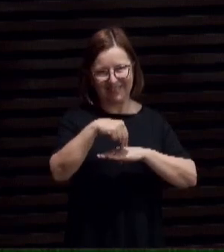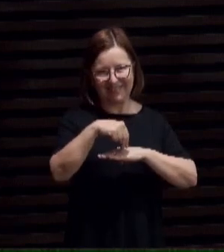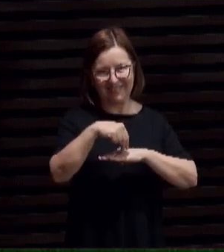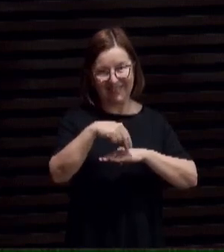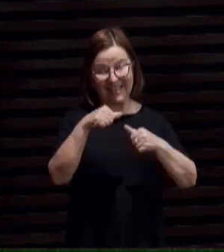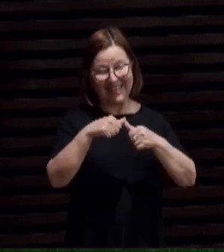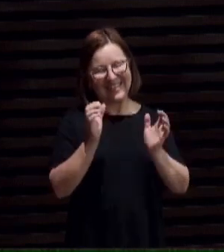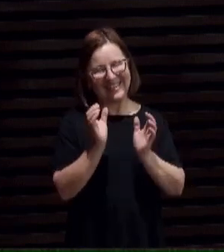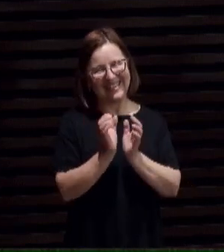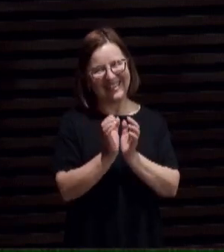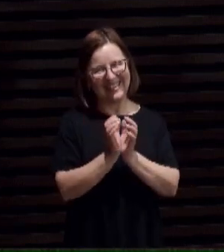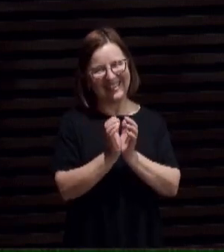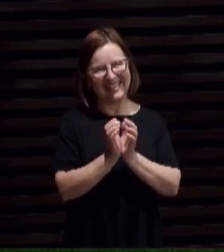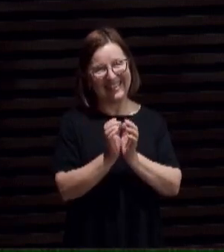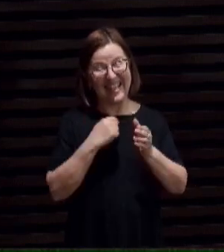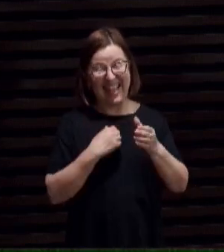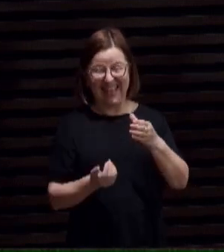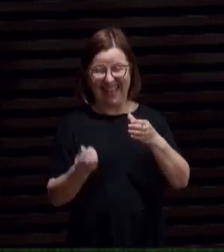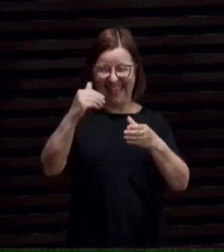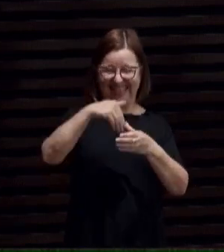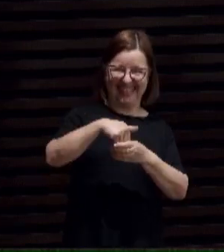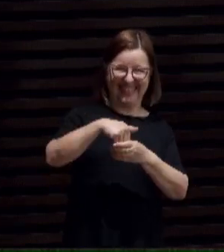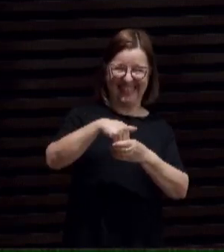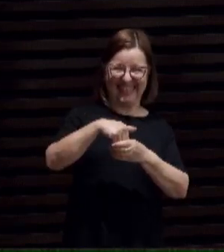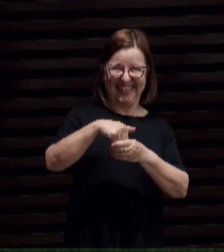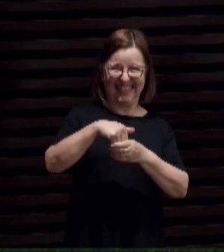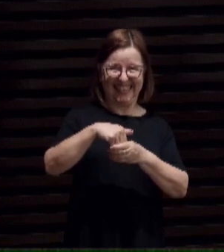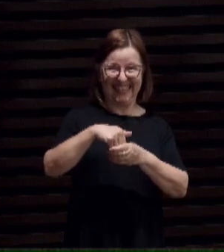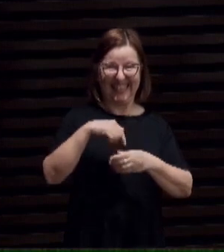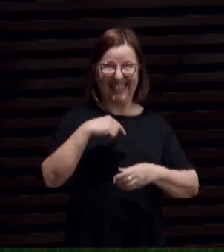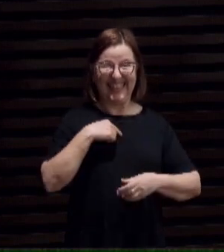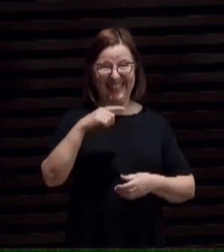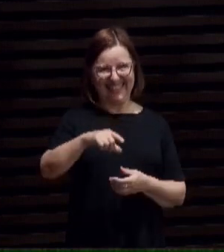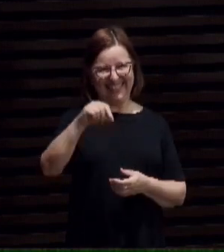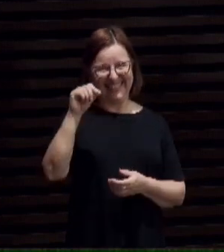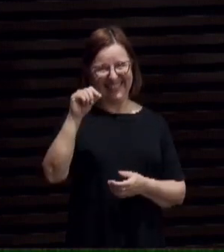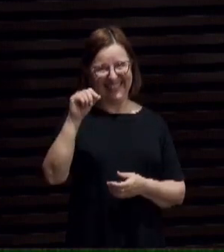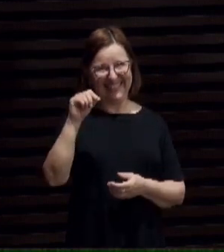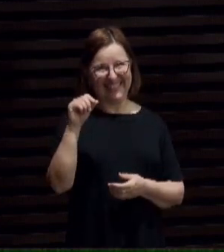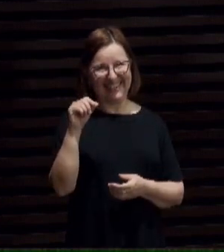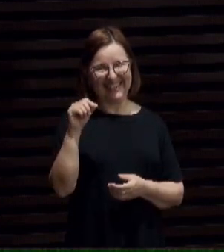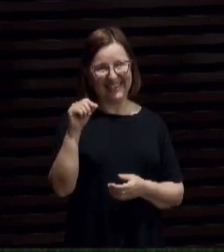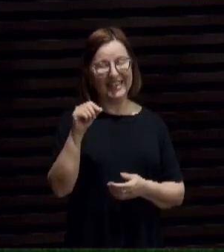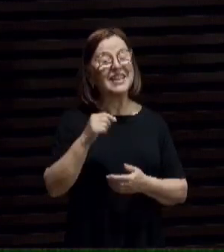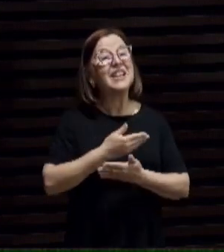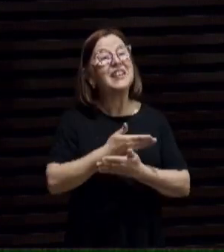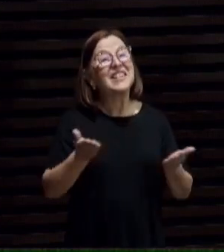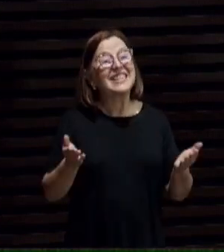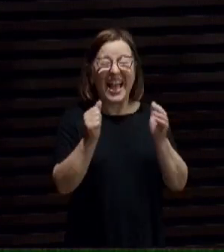nesse grupo eu entrei, eu fui escolhido. E você?